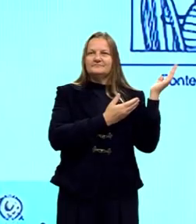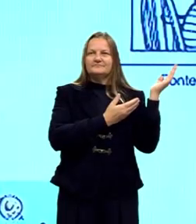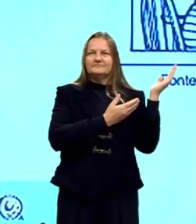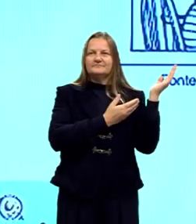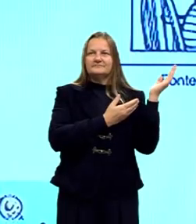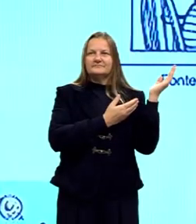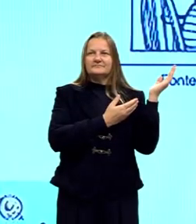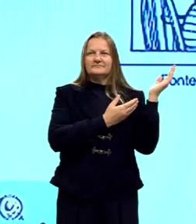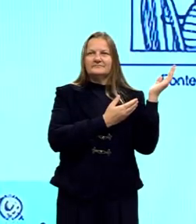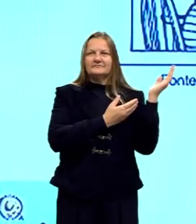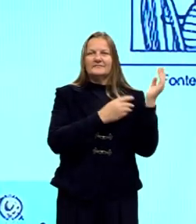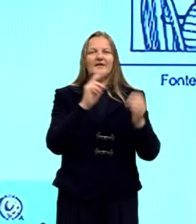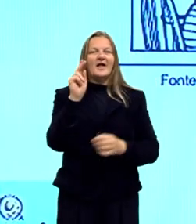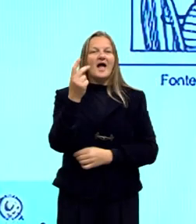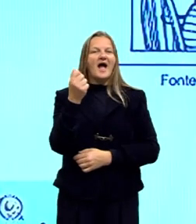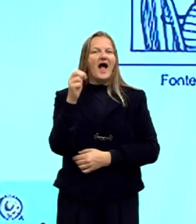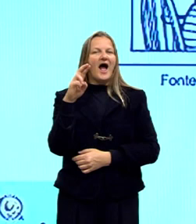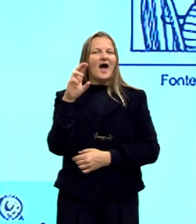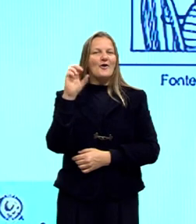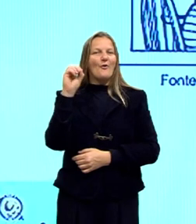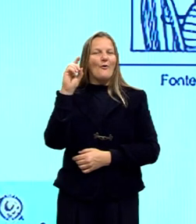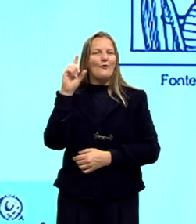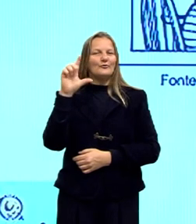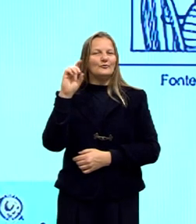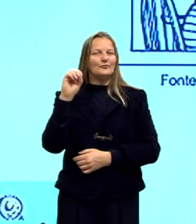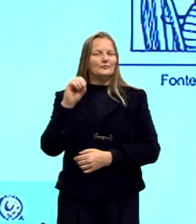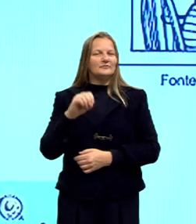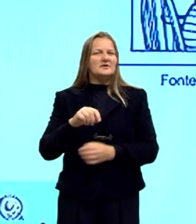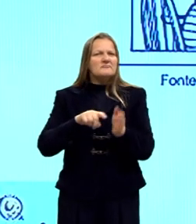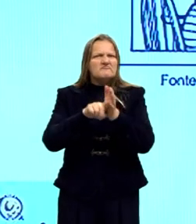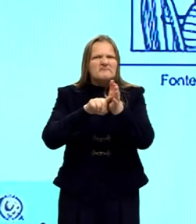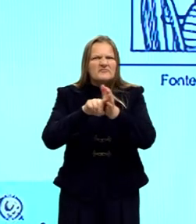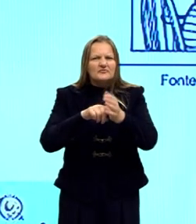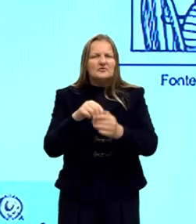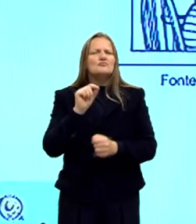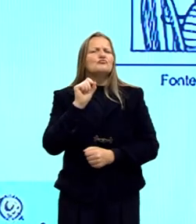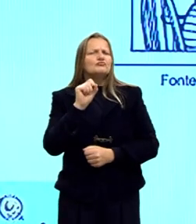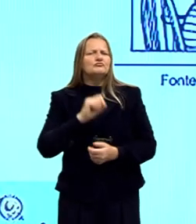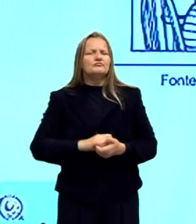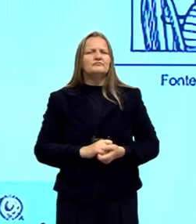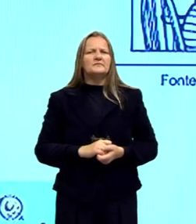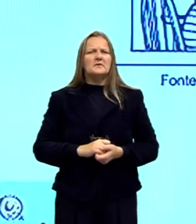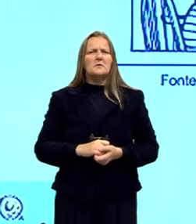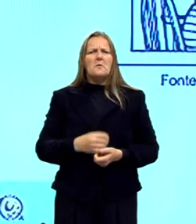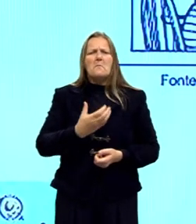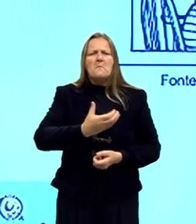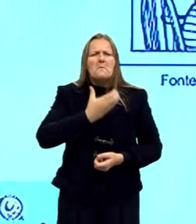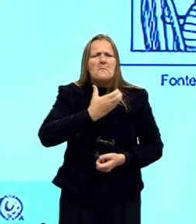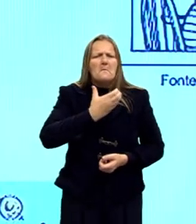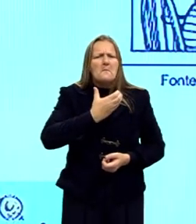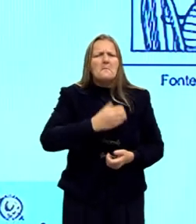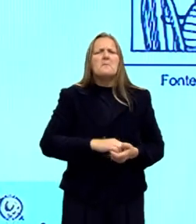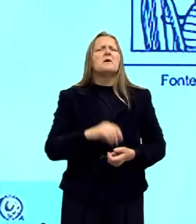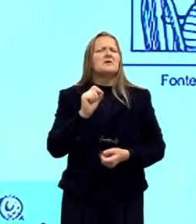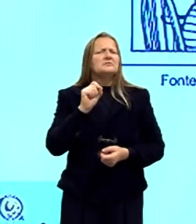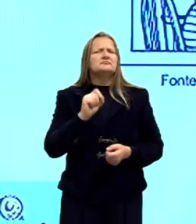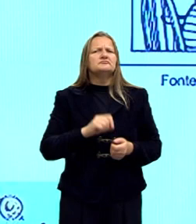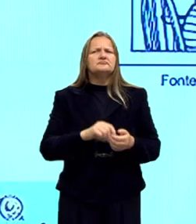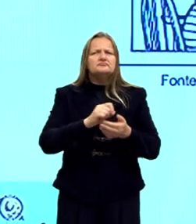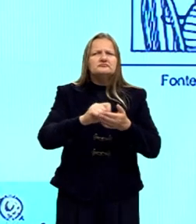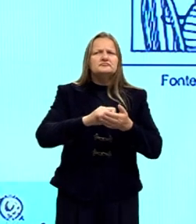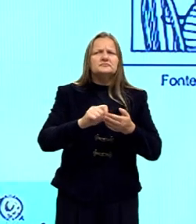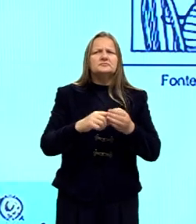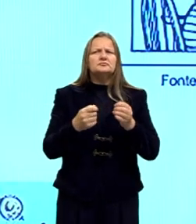esse gurizinho ali ele é bem questionador ali ele tá perguntando né falando do Papai Noel e aí justamente para